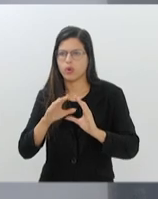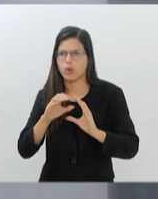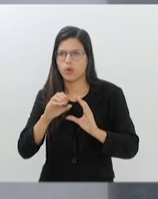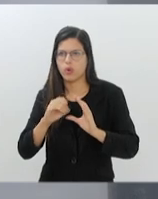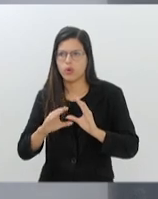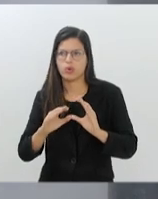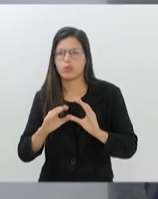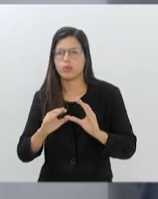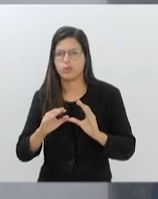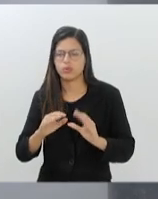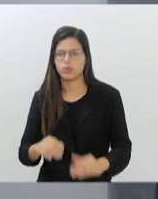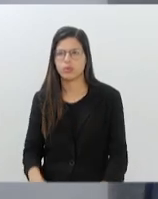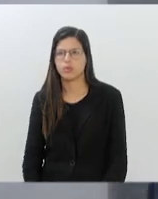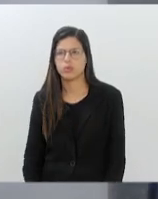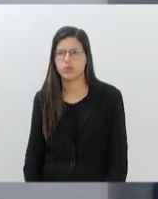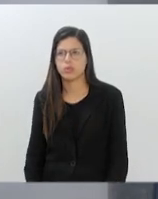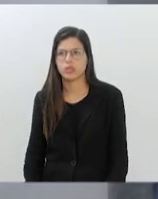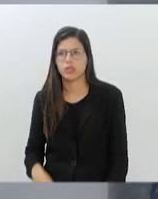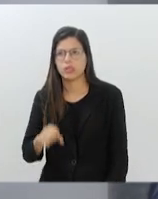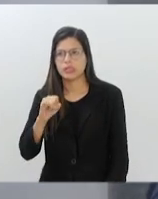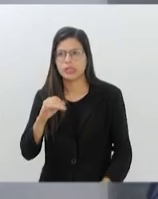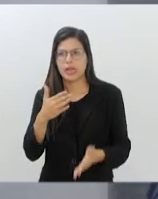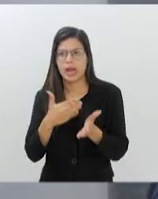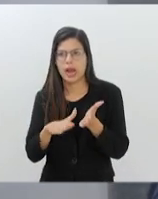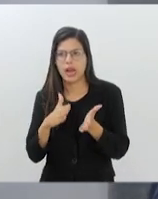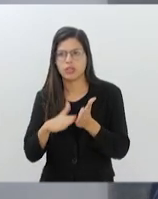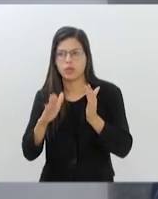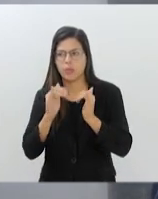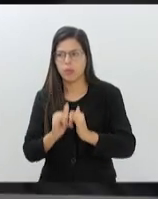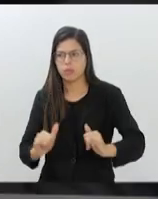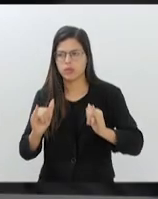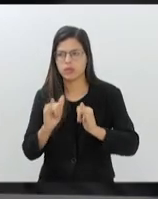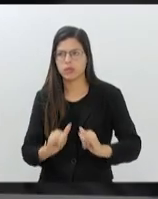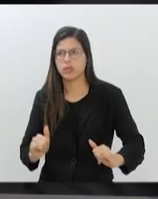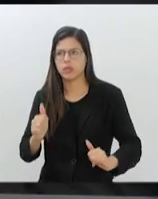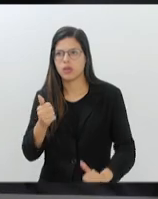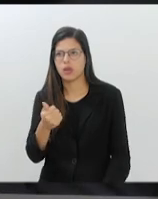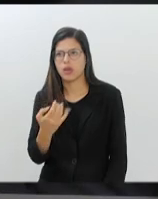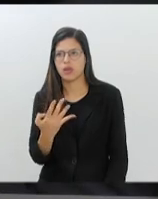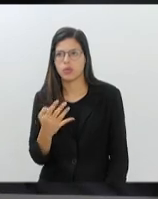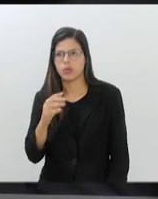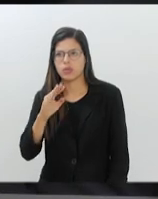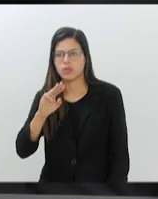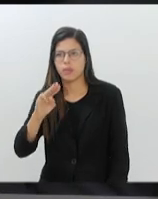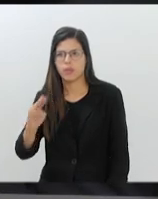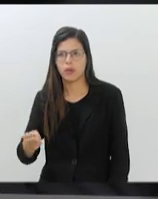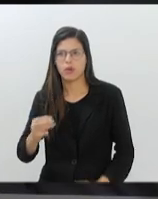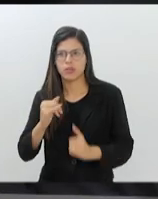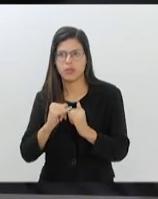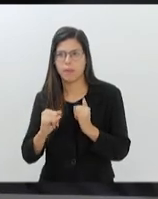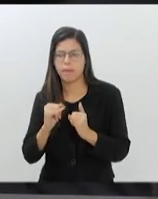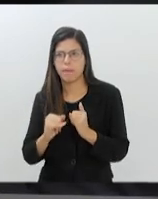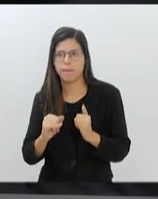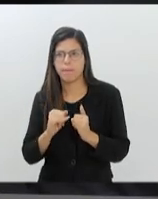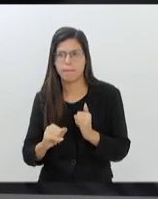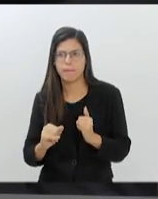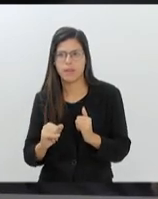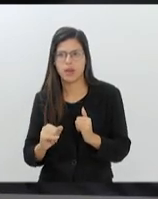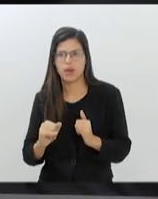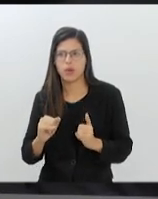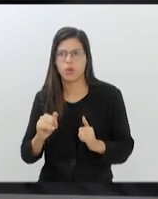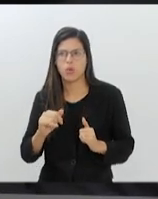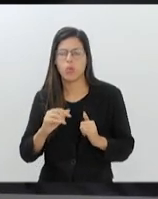foram 14 se a gente tivesse gasto em publicidade isso teríamos gasto 14,5 milhões isso foi a nossa bonificação em